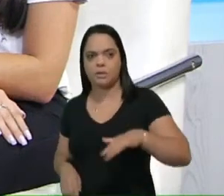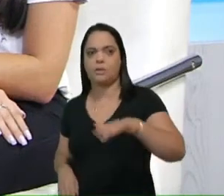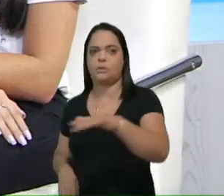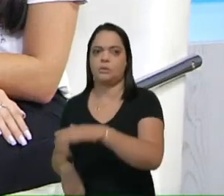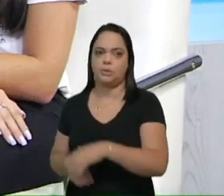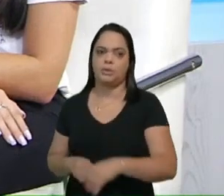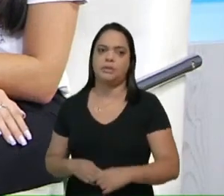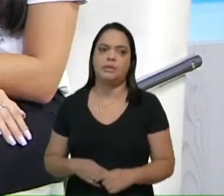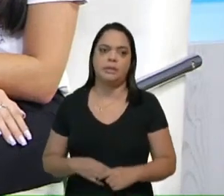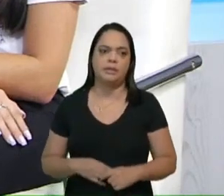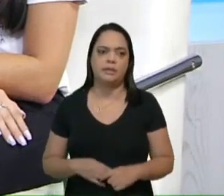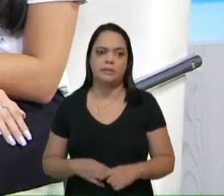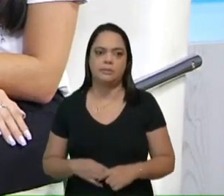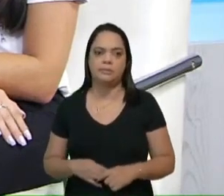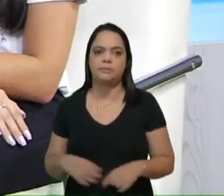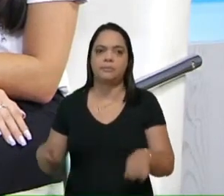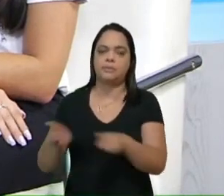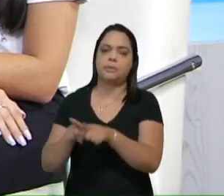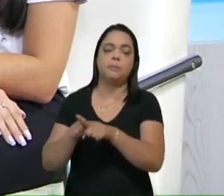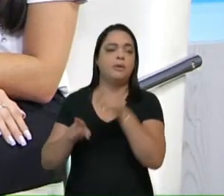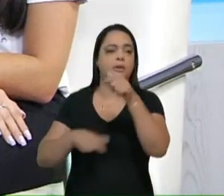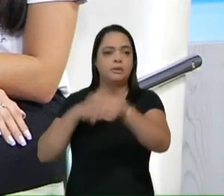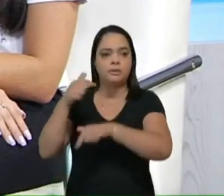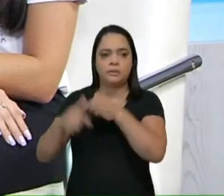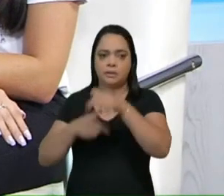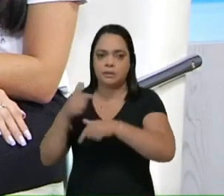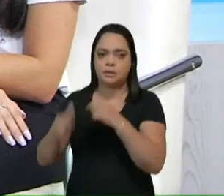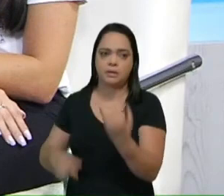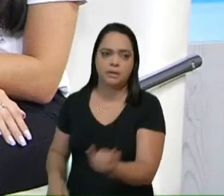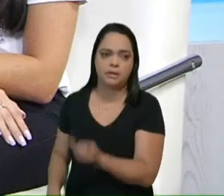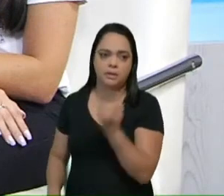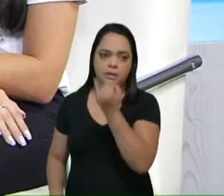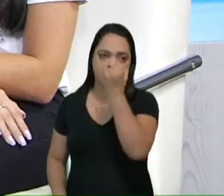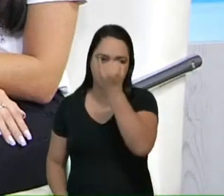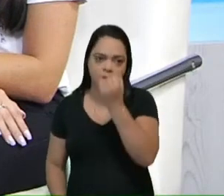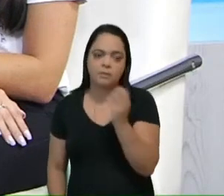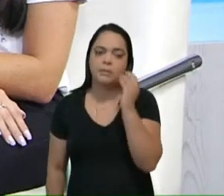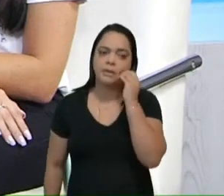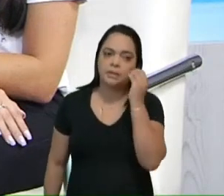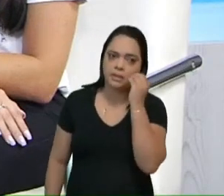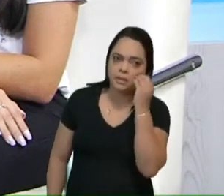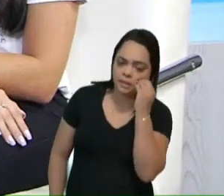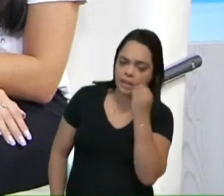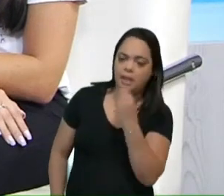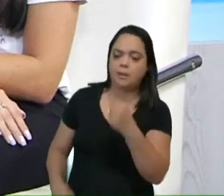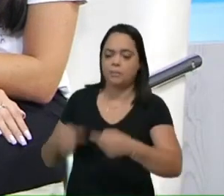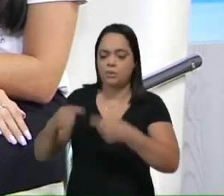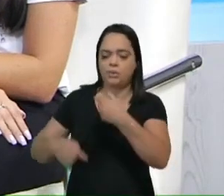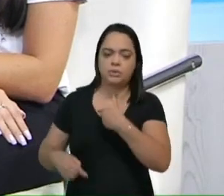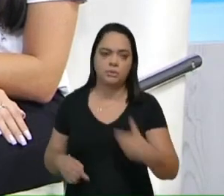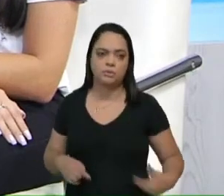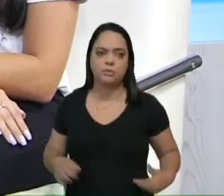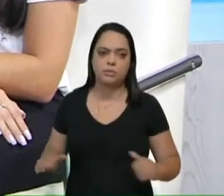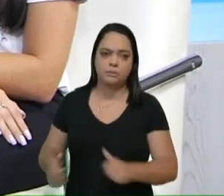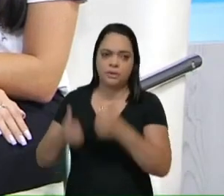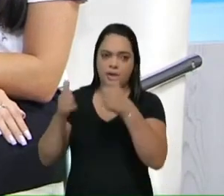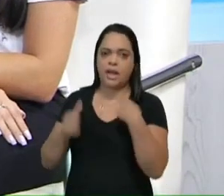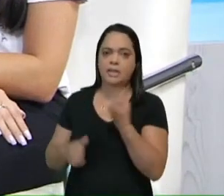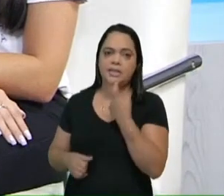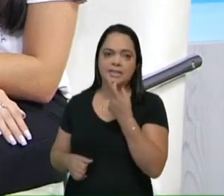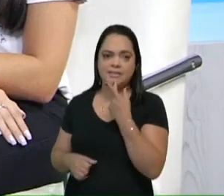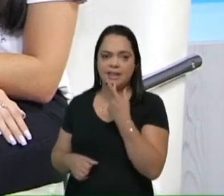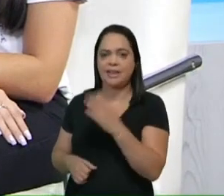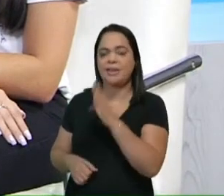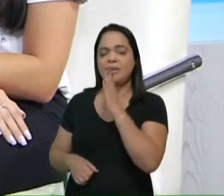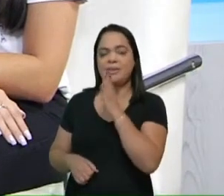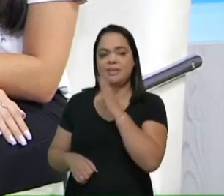em relação a esse tema além de um trabalho muito importante em busca de melhorias nas políticas públicas então a gente fala que a gente conheceu